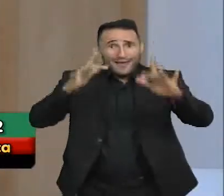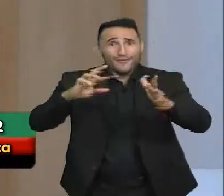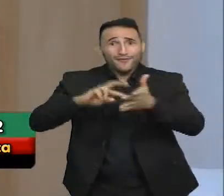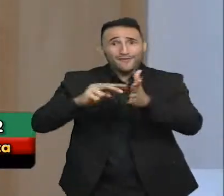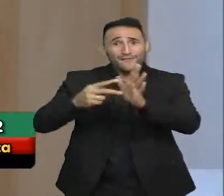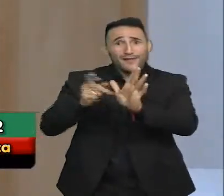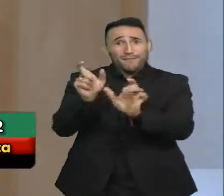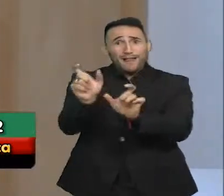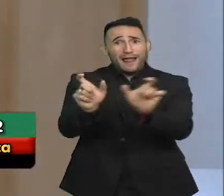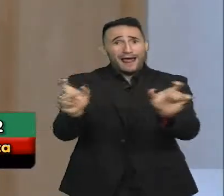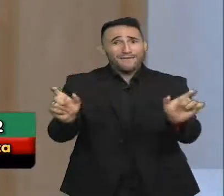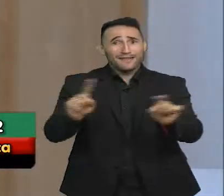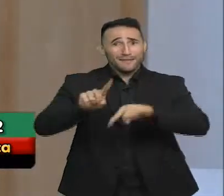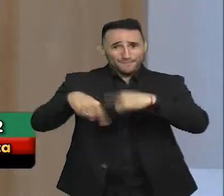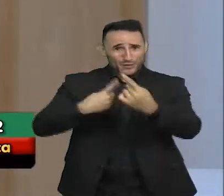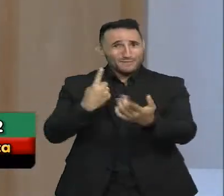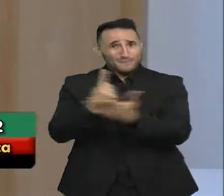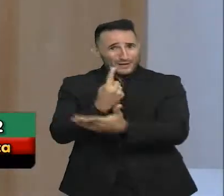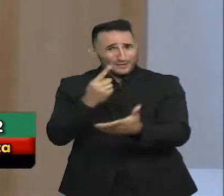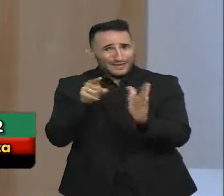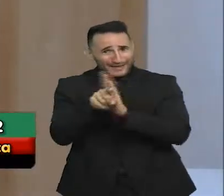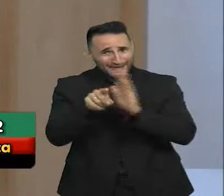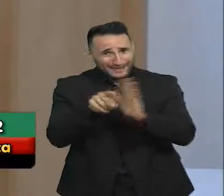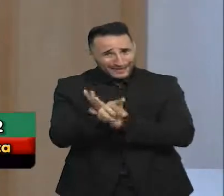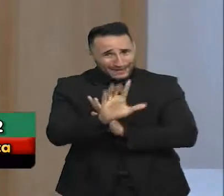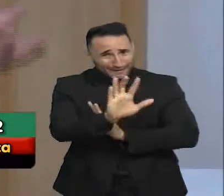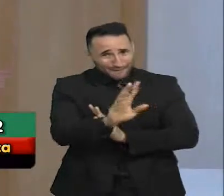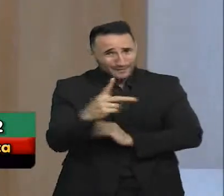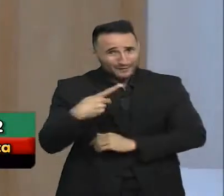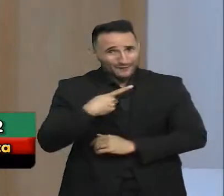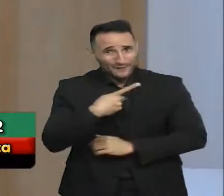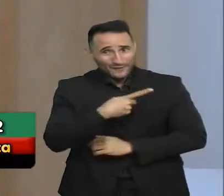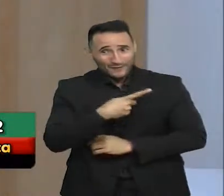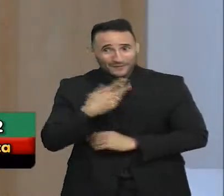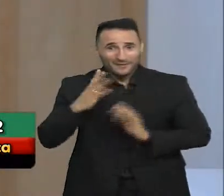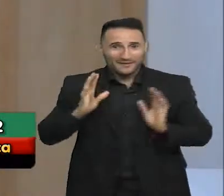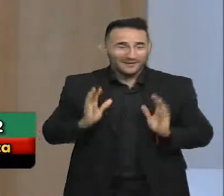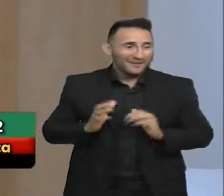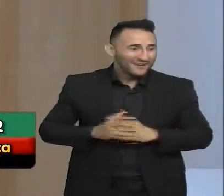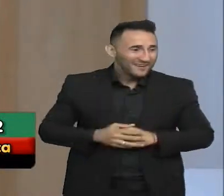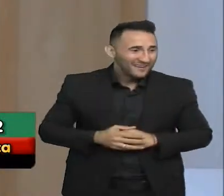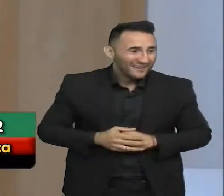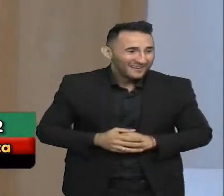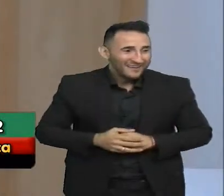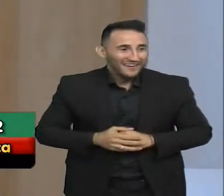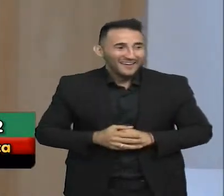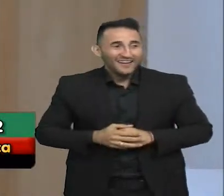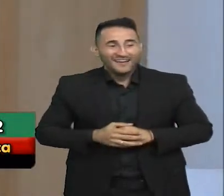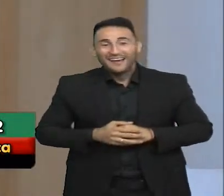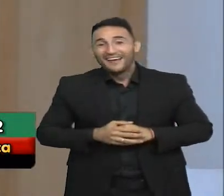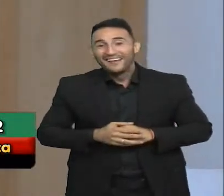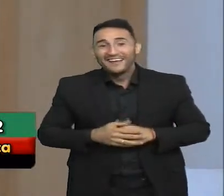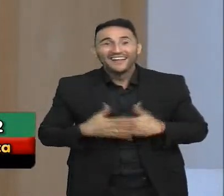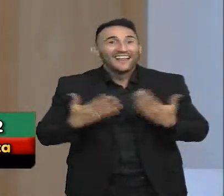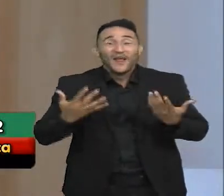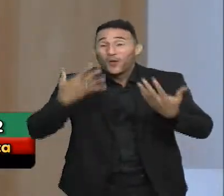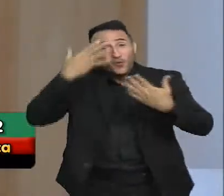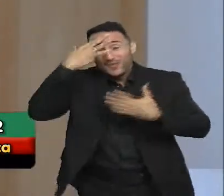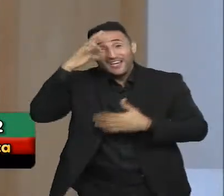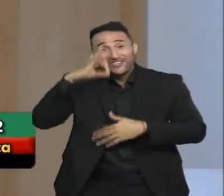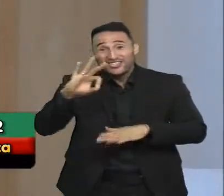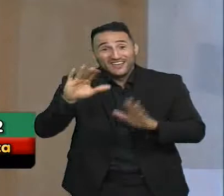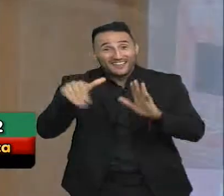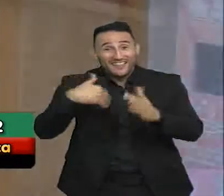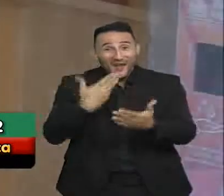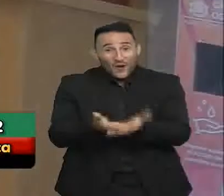isso. Eu falei, depois eu vou perguntar para algum pastor, do mesmo segmento do rapaz que me chamou assim, para entender, porque até hoje eu não entendi, já fazem